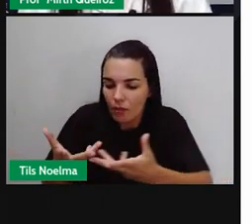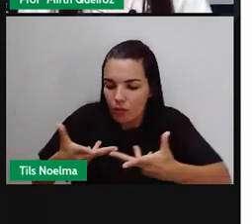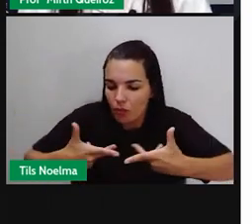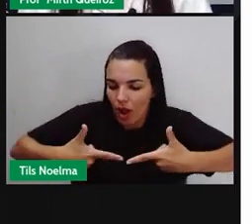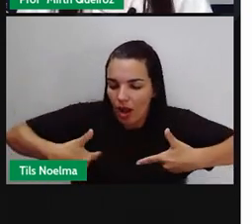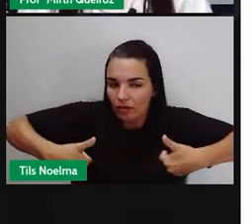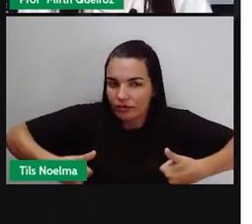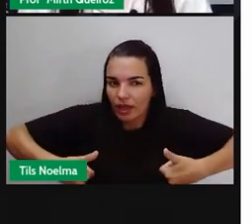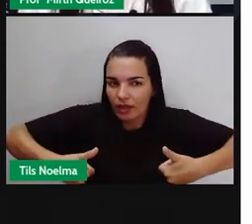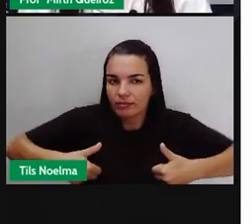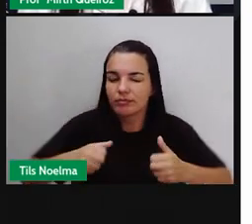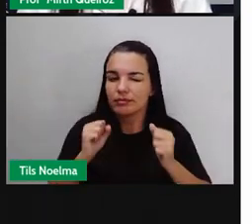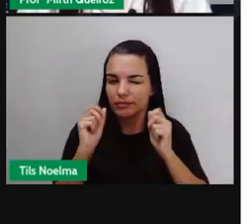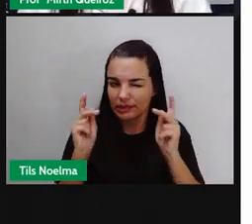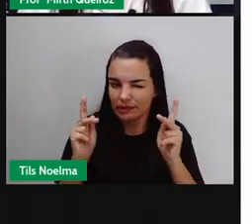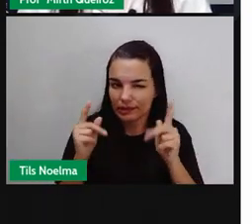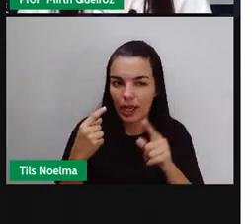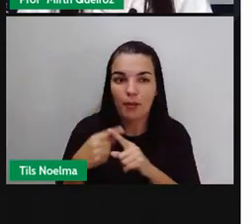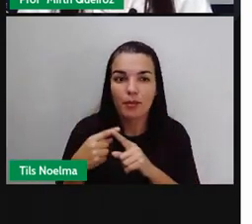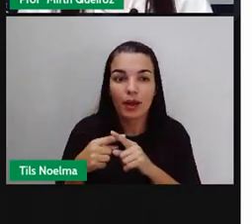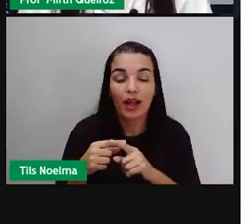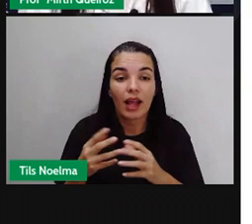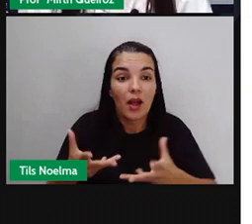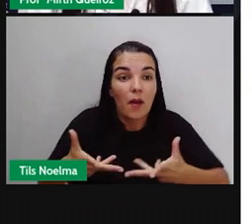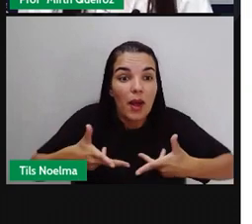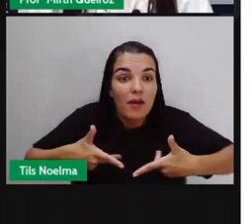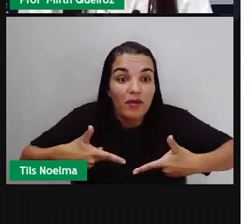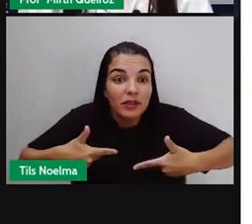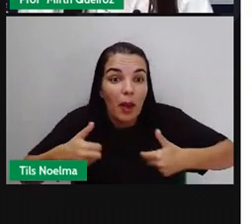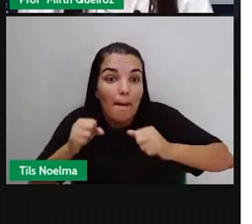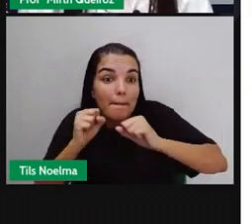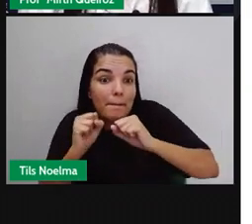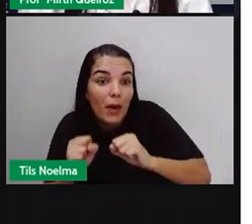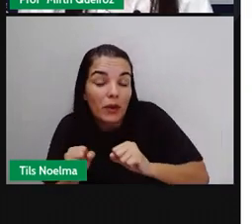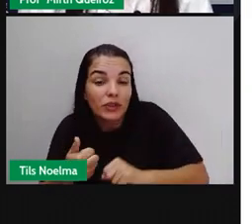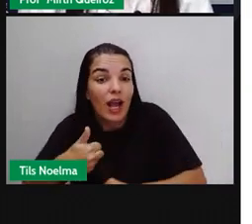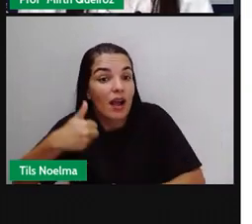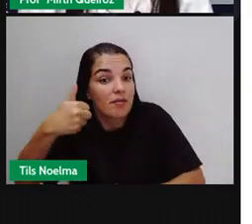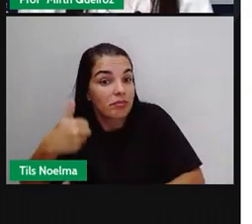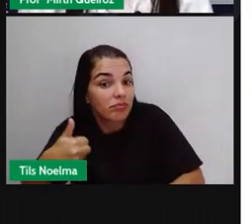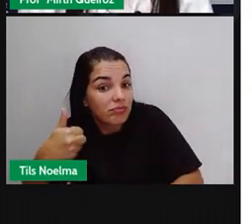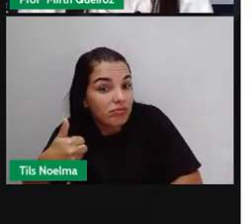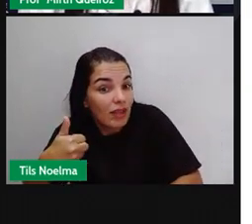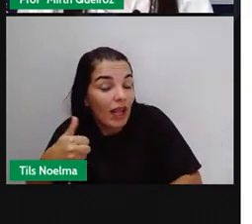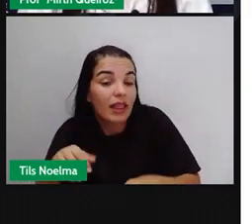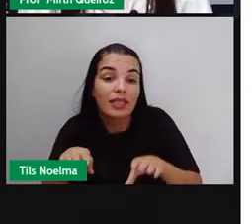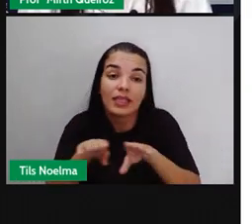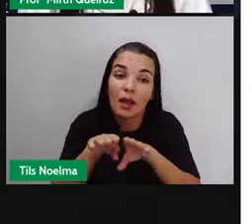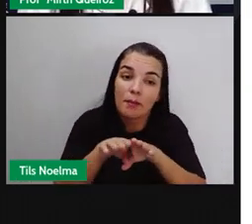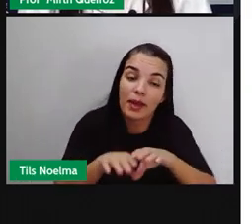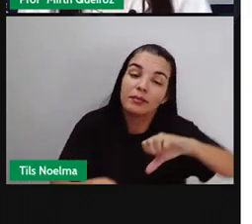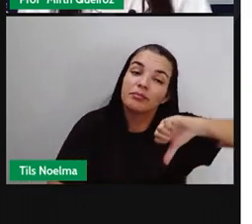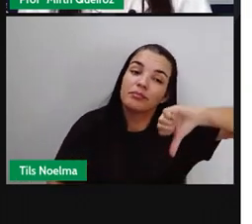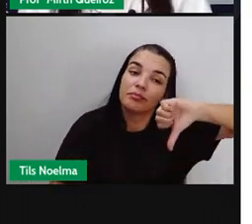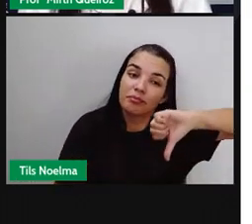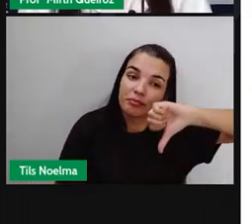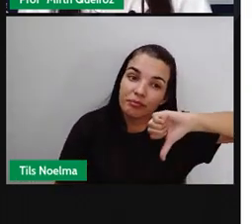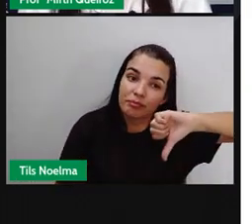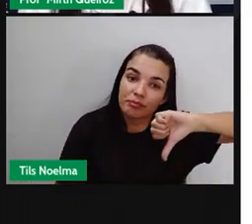substantivo, certo? Haja vista que qualificar tanto pode ser visto como uma ação realizada num bom sentido, quanto